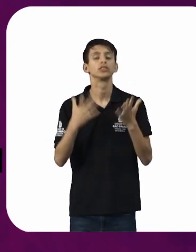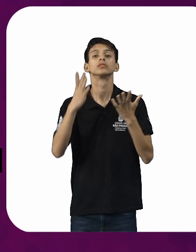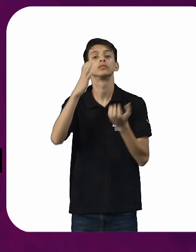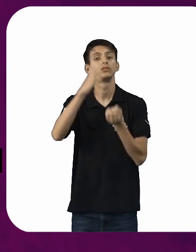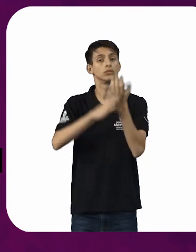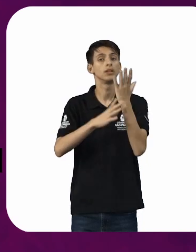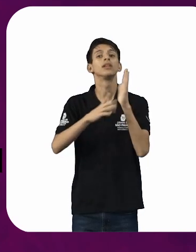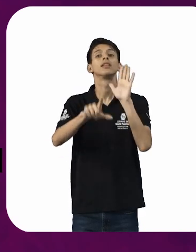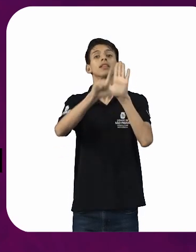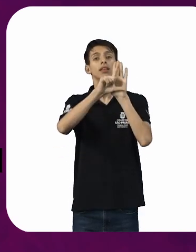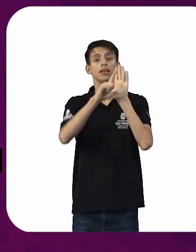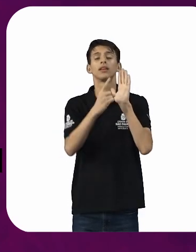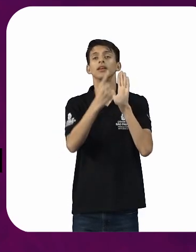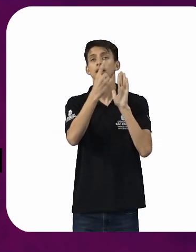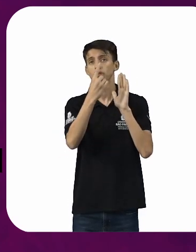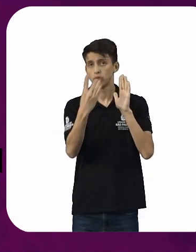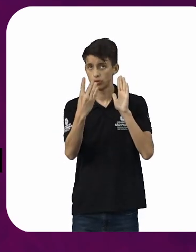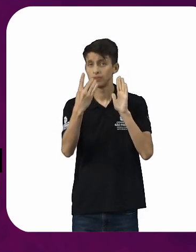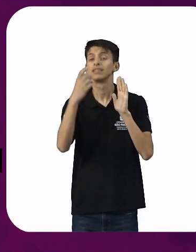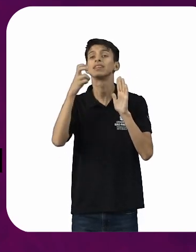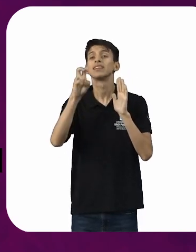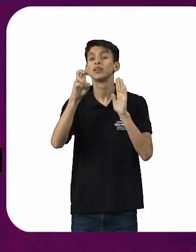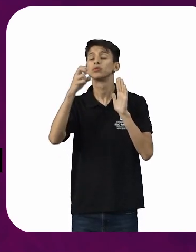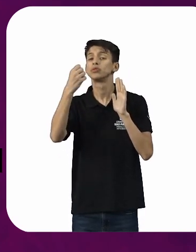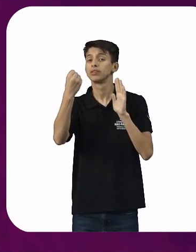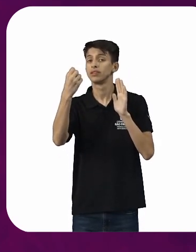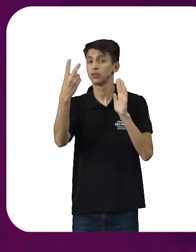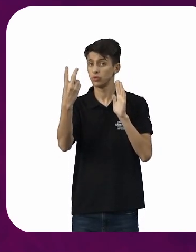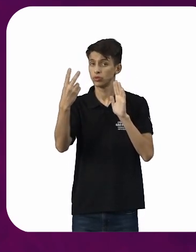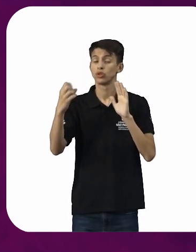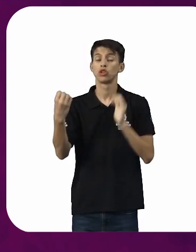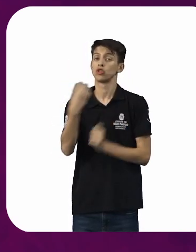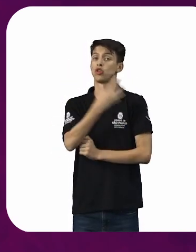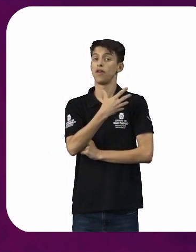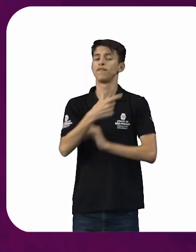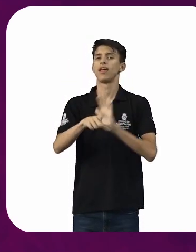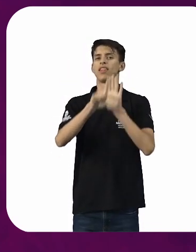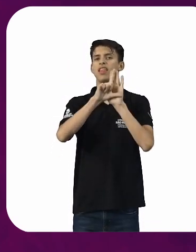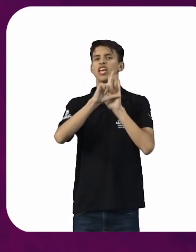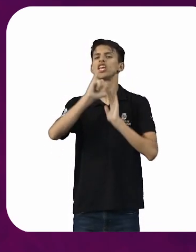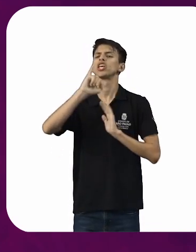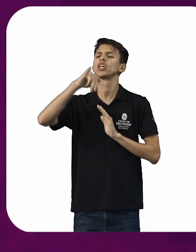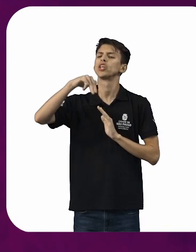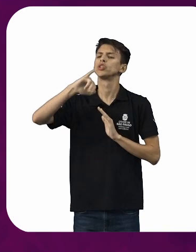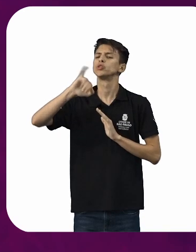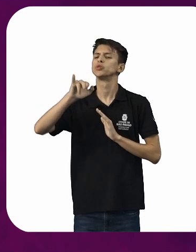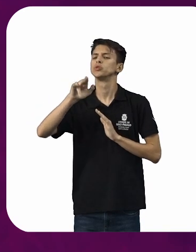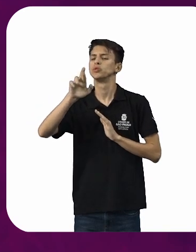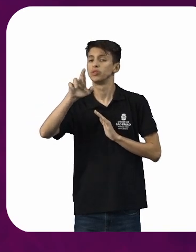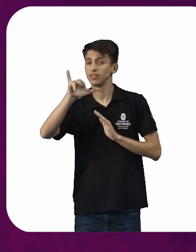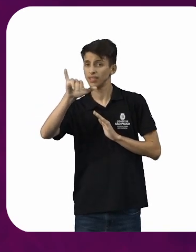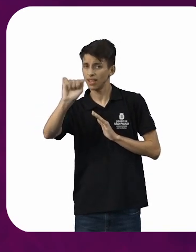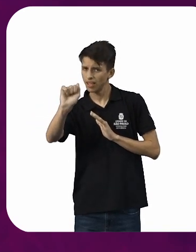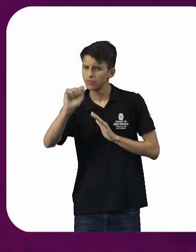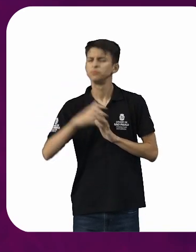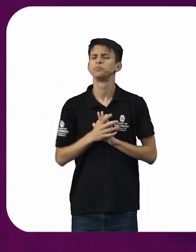a Lei 14.532, que é a nova lei de injúria. Então, qual a diferença